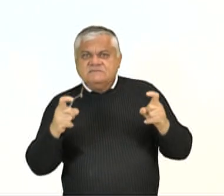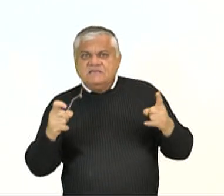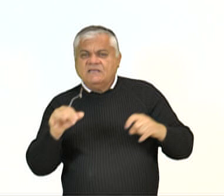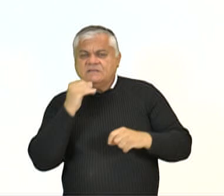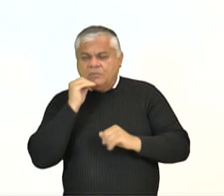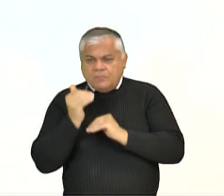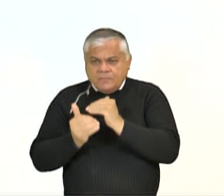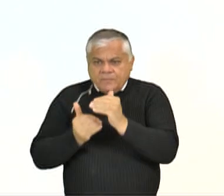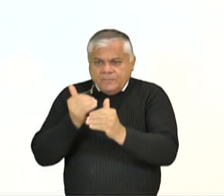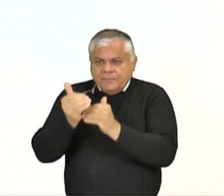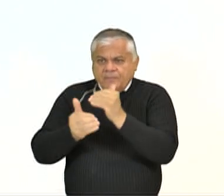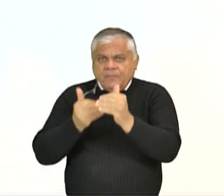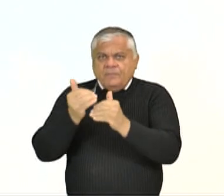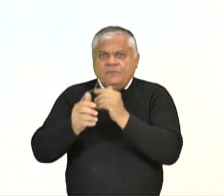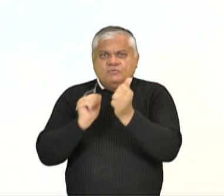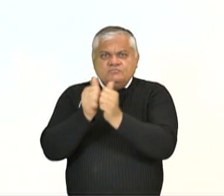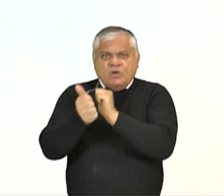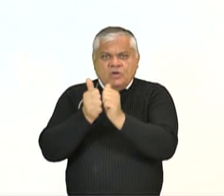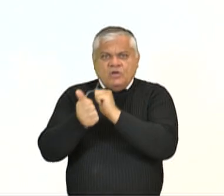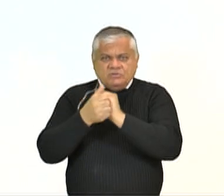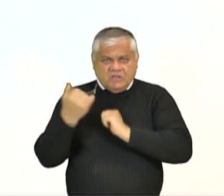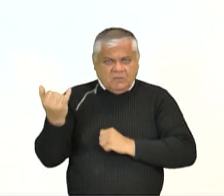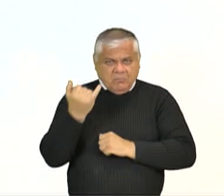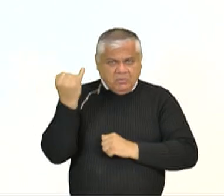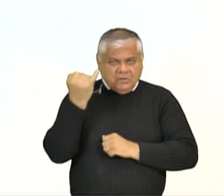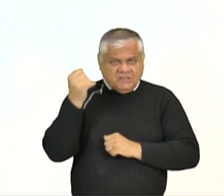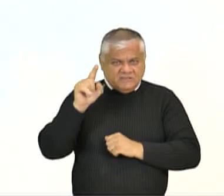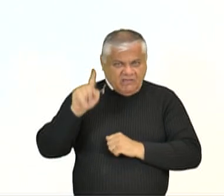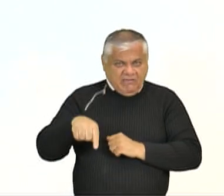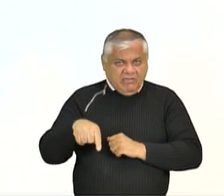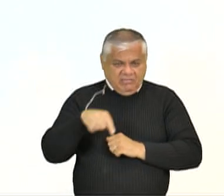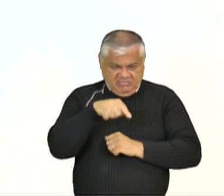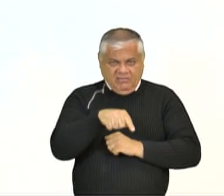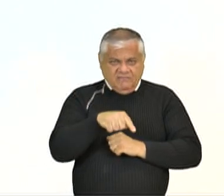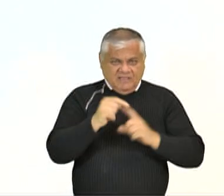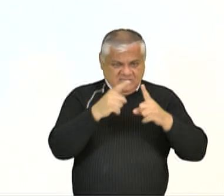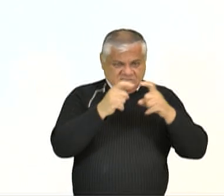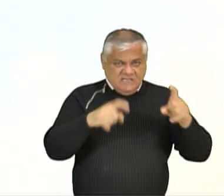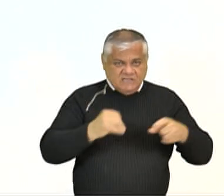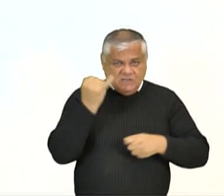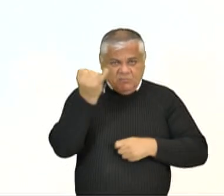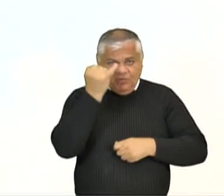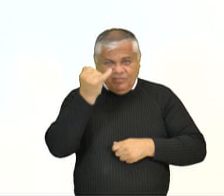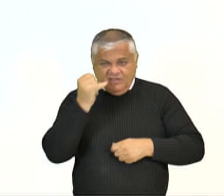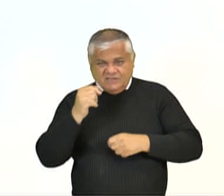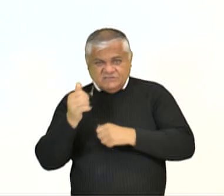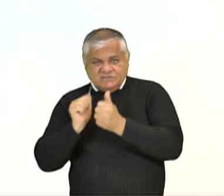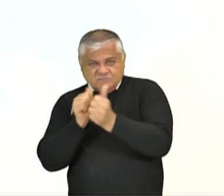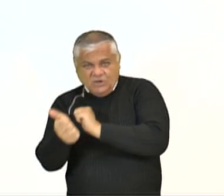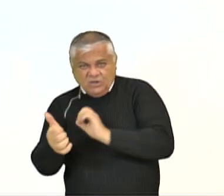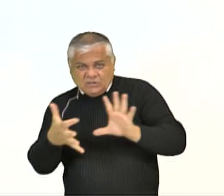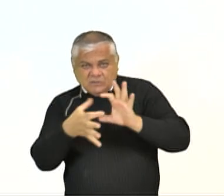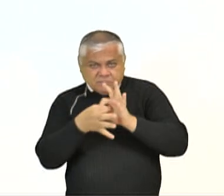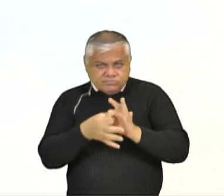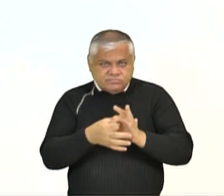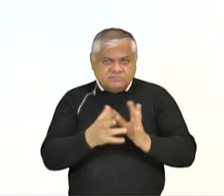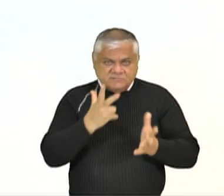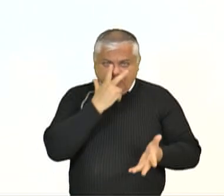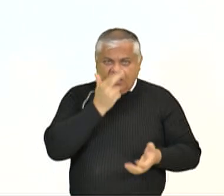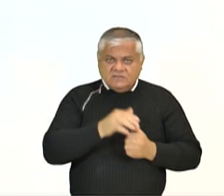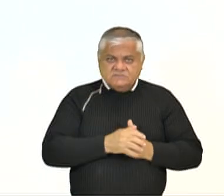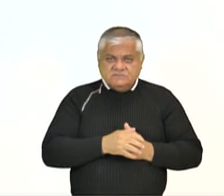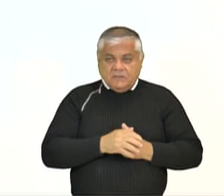na evolução dos esportes? Você acha que a ciência teve alguma importância com relação à evolução dos esportes? A gente sabe que o esporte